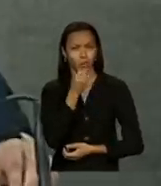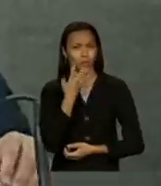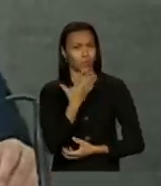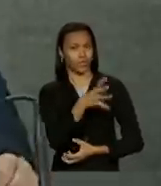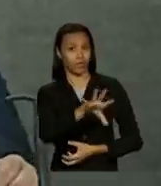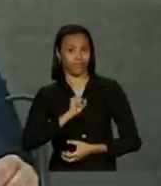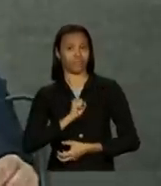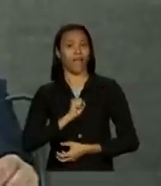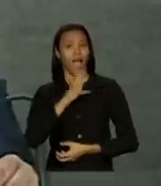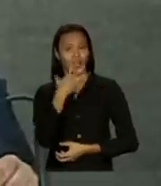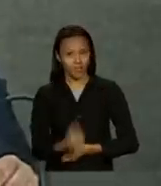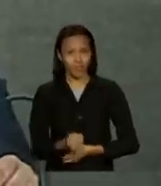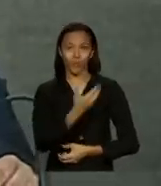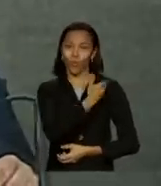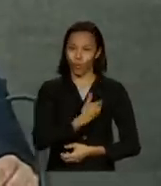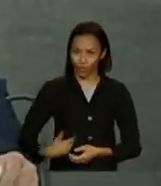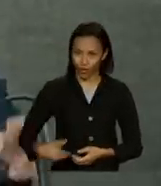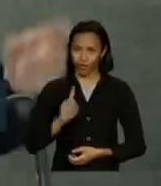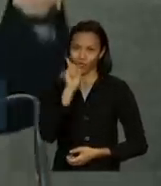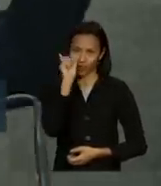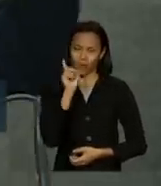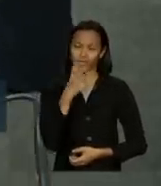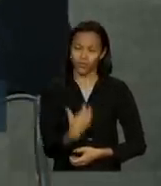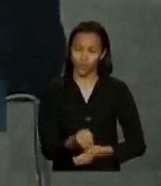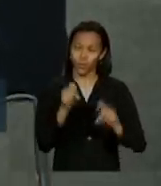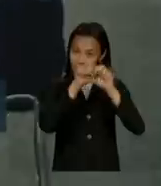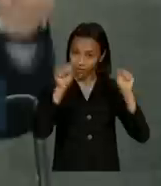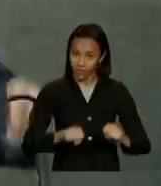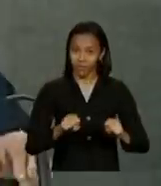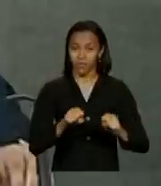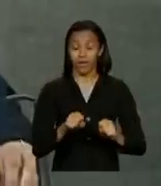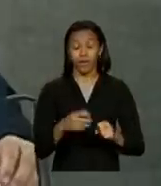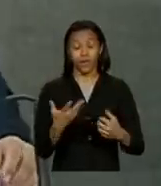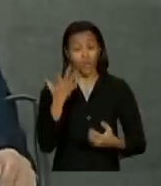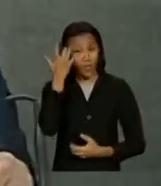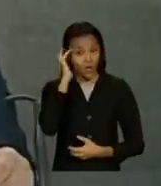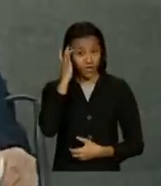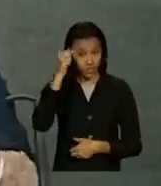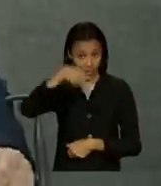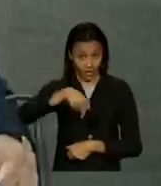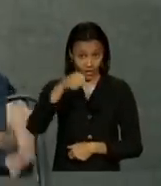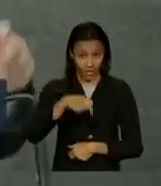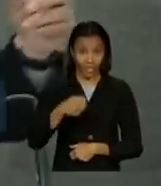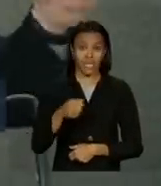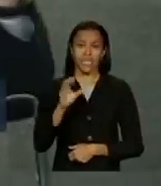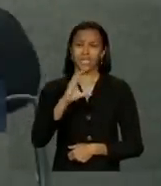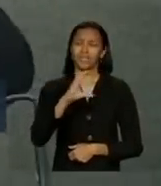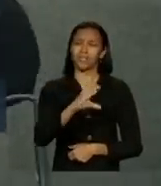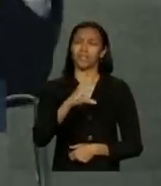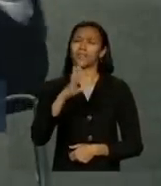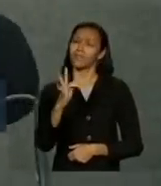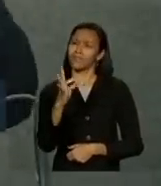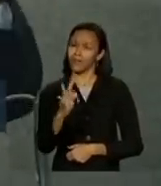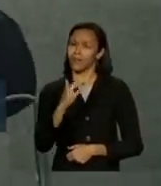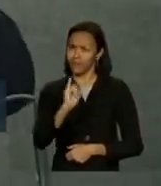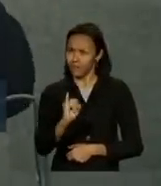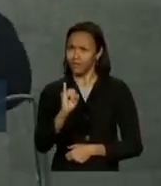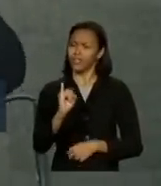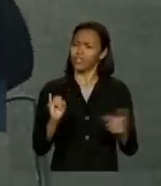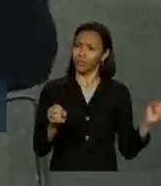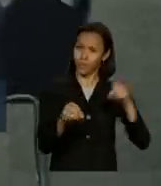absorveu de uma forma importante eu acho que a passagem aqui no ministério de ciência e tecnologia que tinha algumas parcerias com